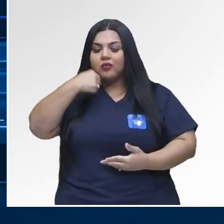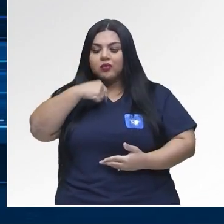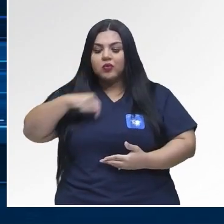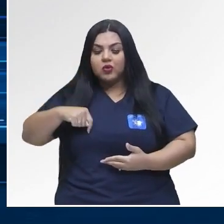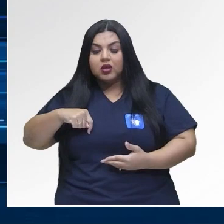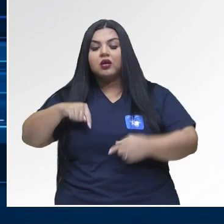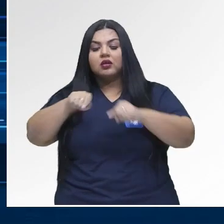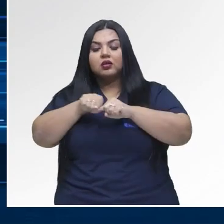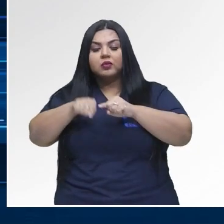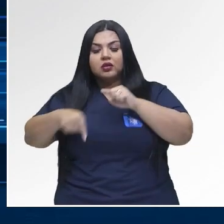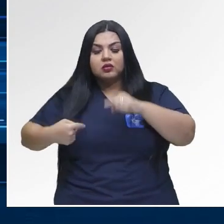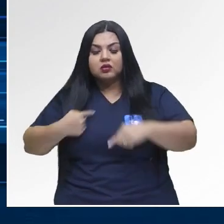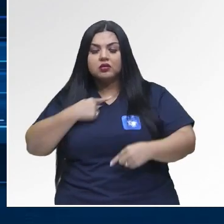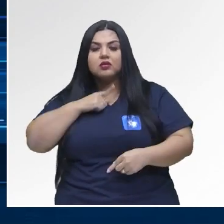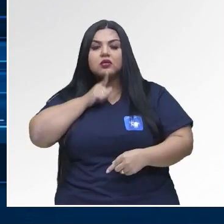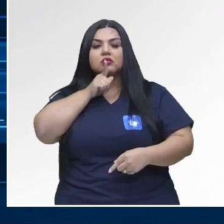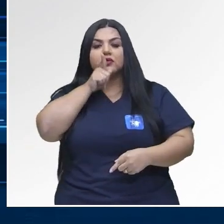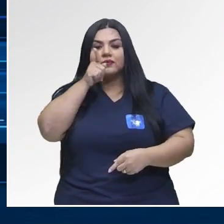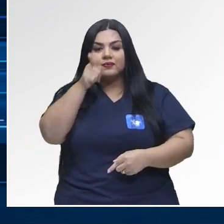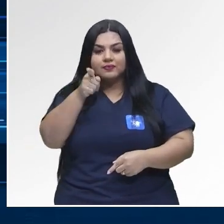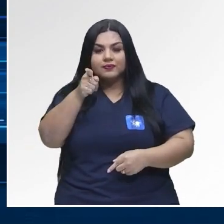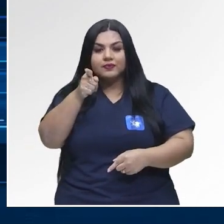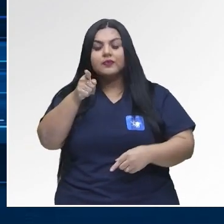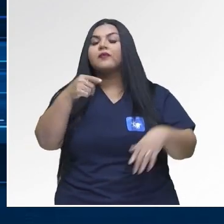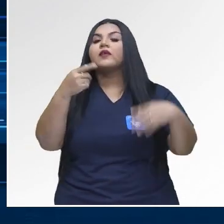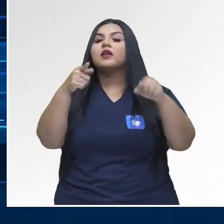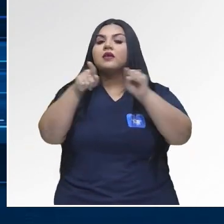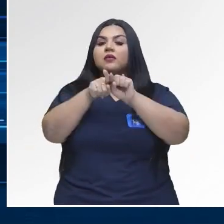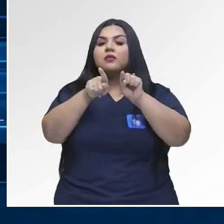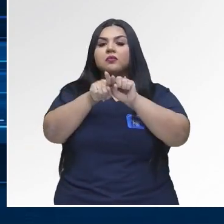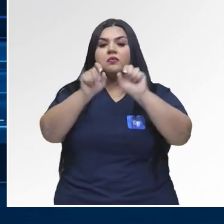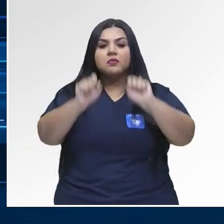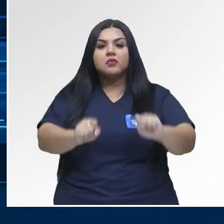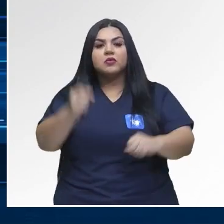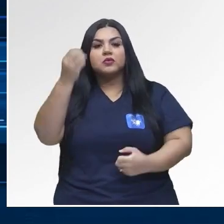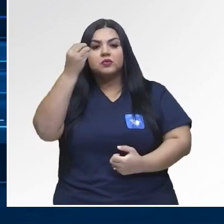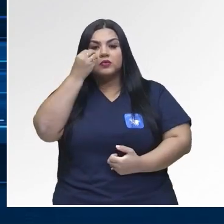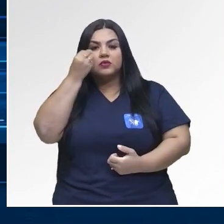tá certo? E aí a gente pode observar aqui